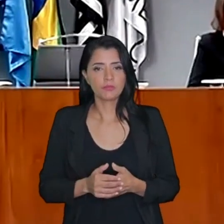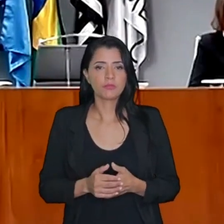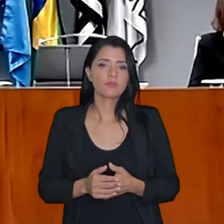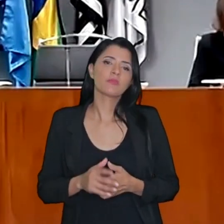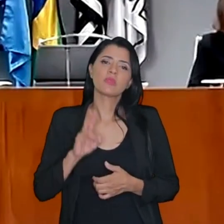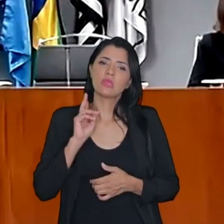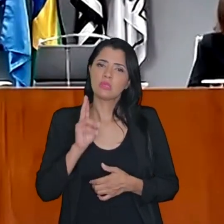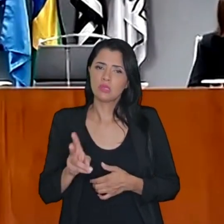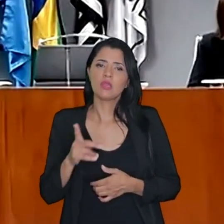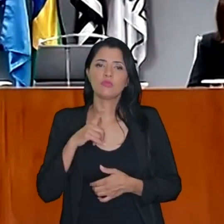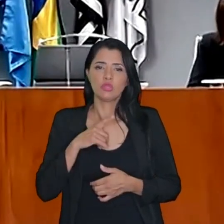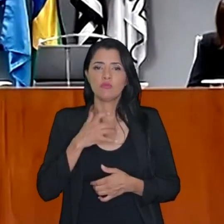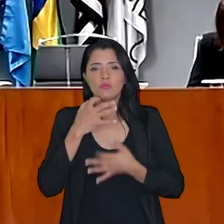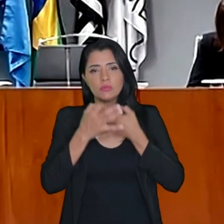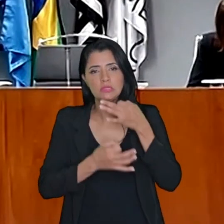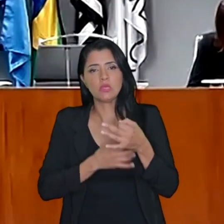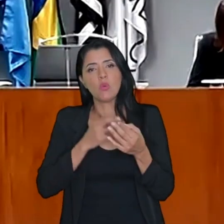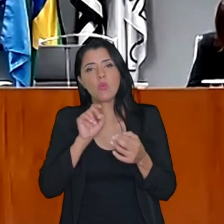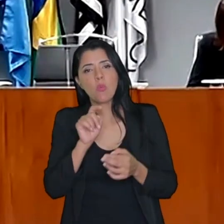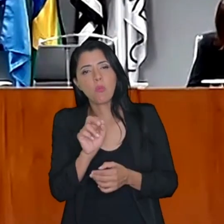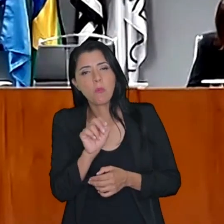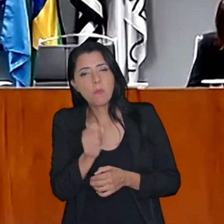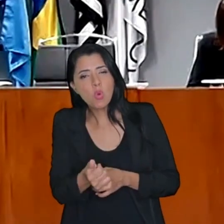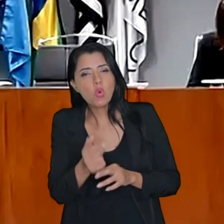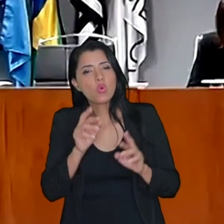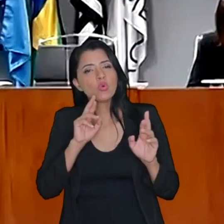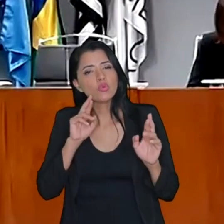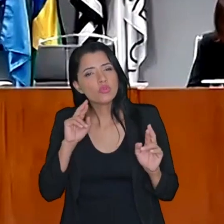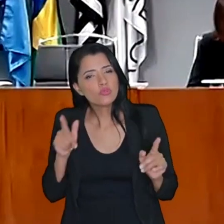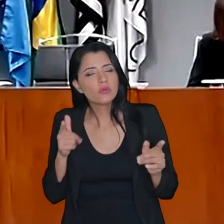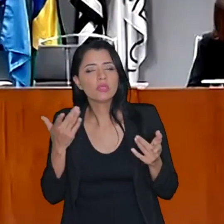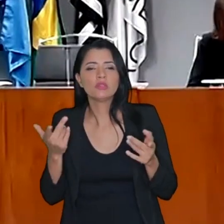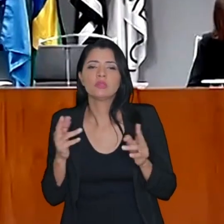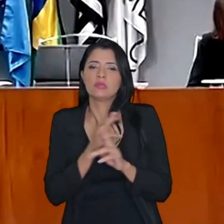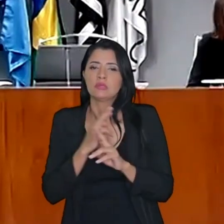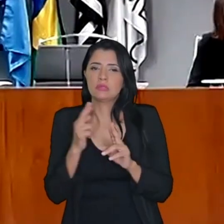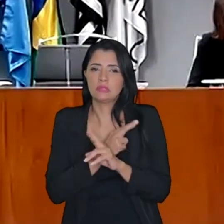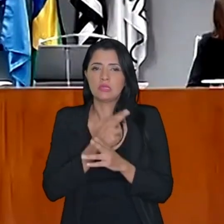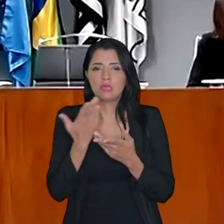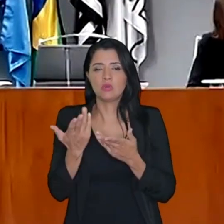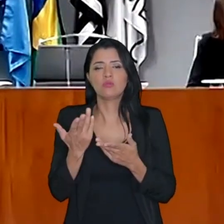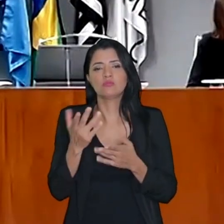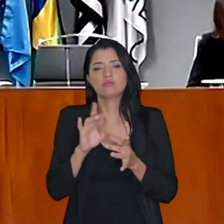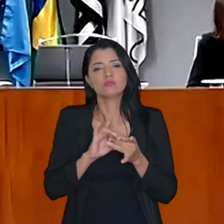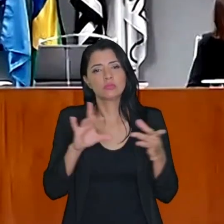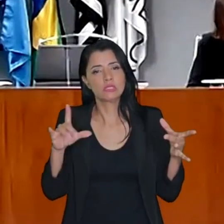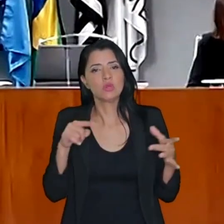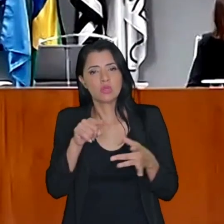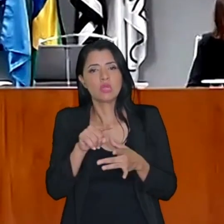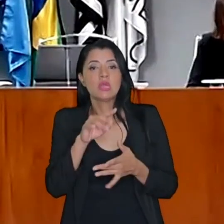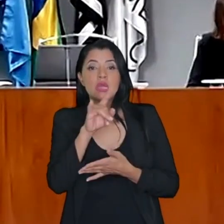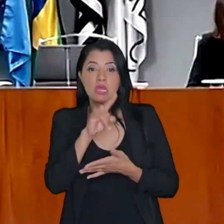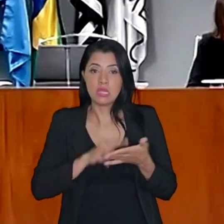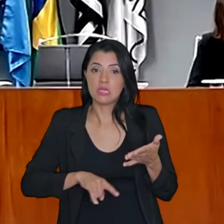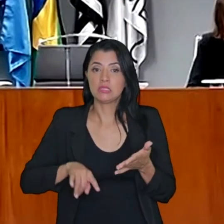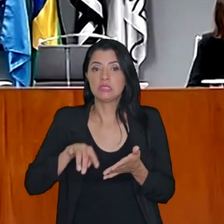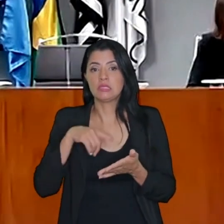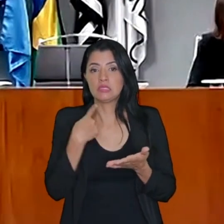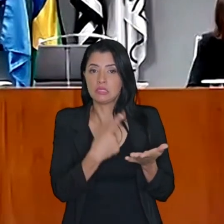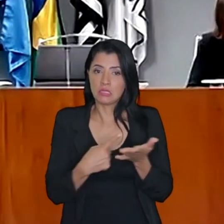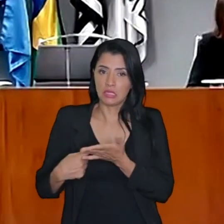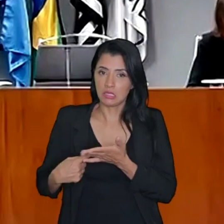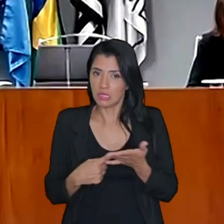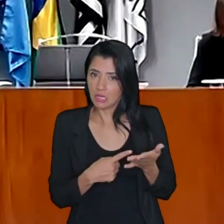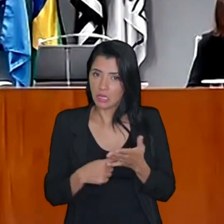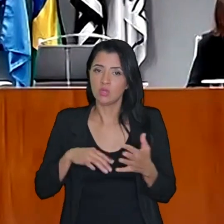Eu sempre tive uma posição um pouco diferente com relação à autorização que esses tratados e acordos de